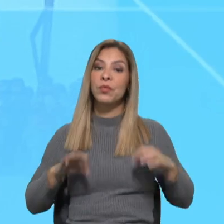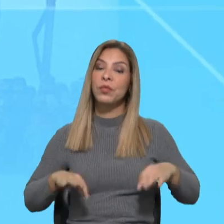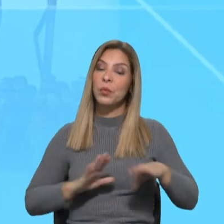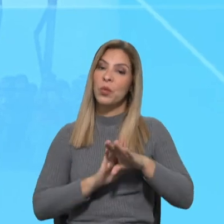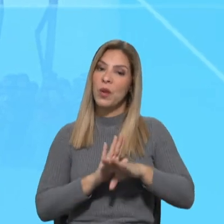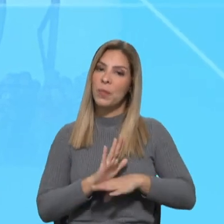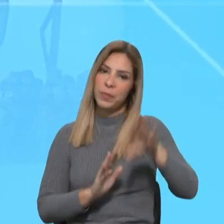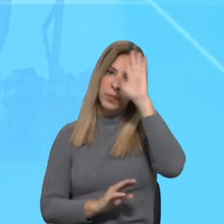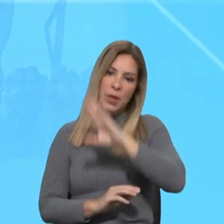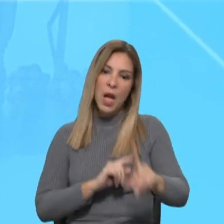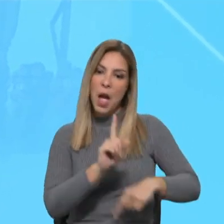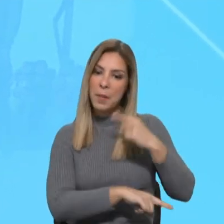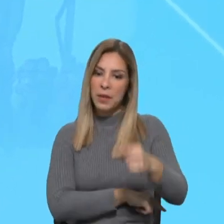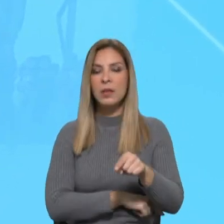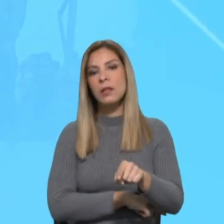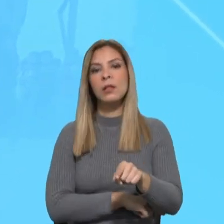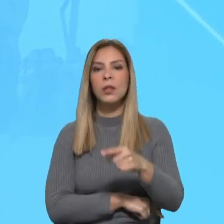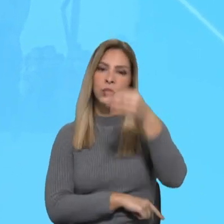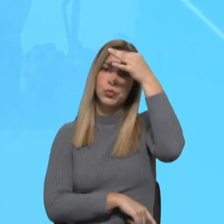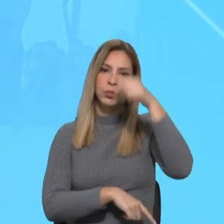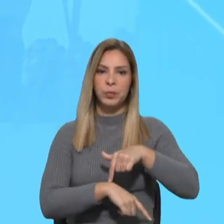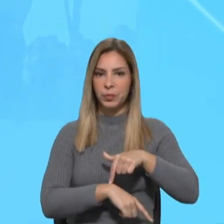que amanhã regressamos à mesma hora e